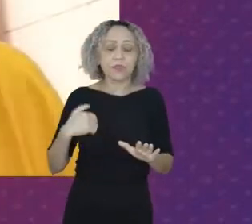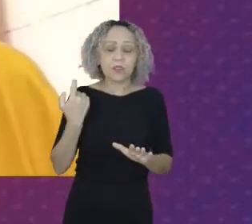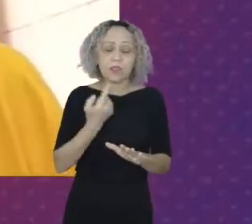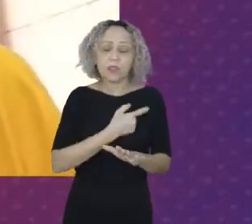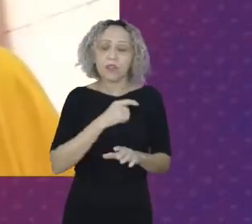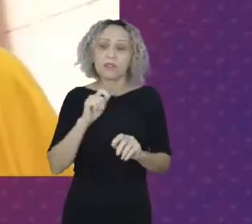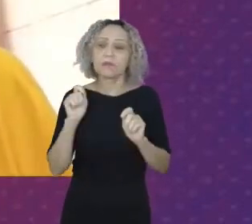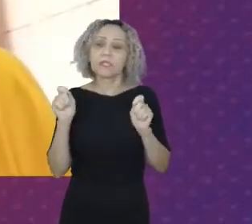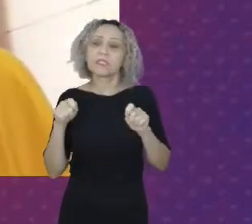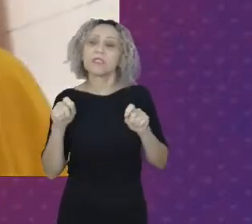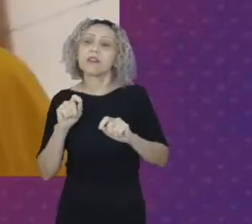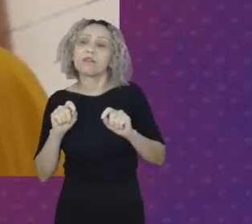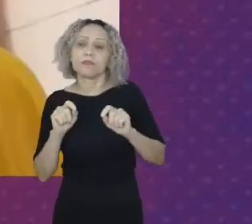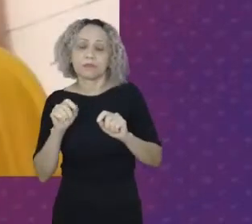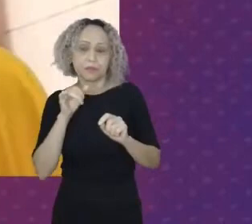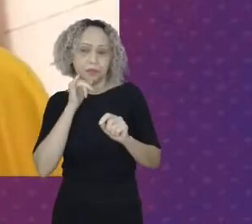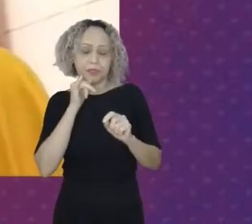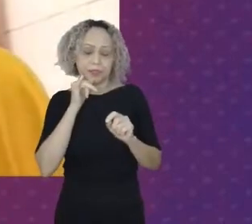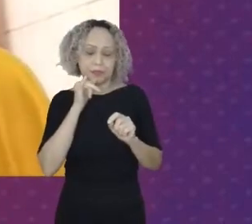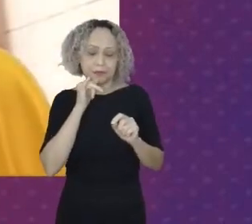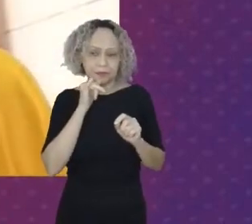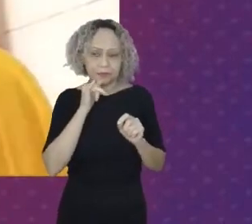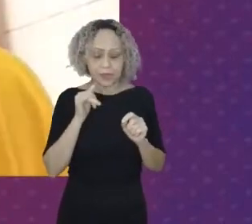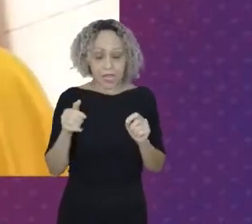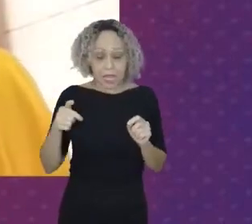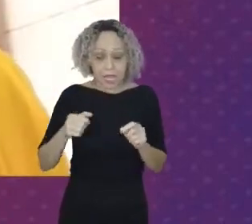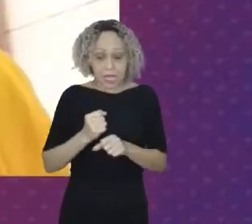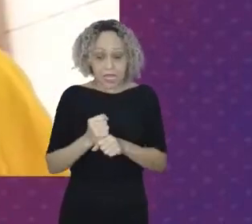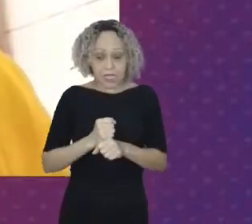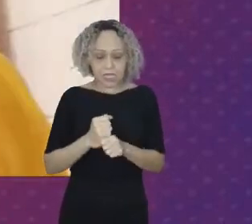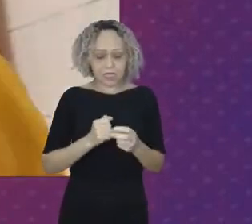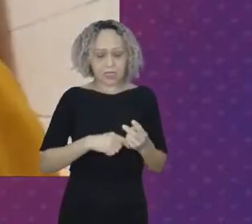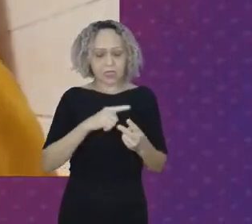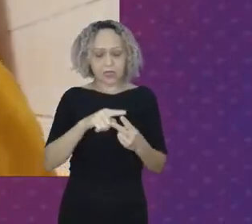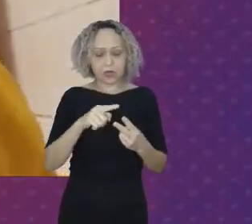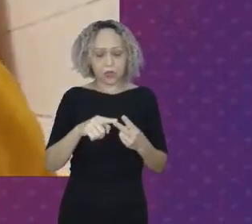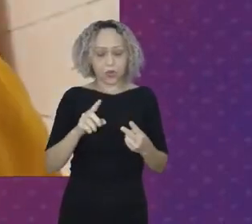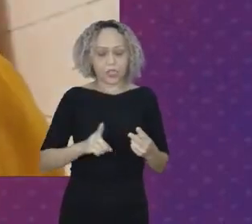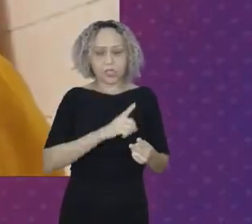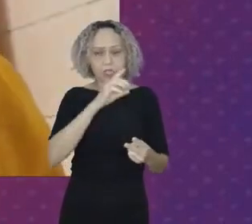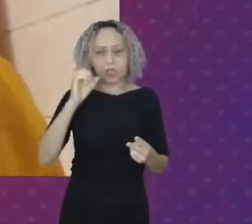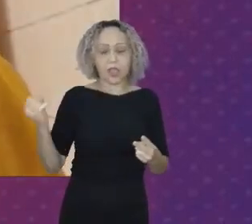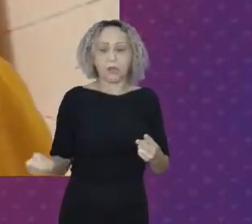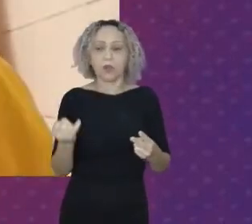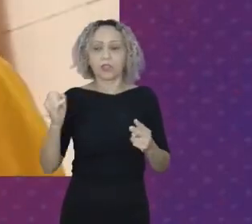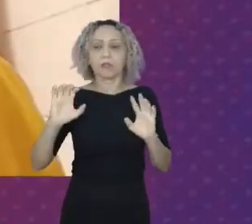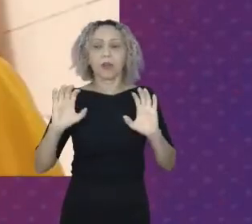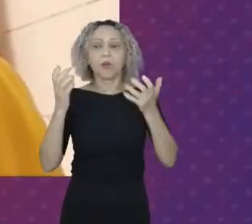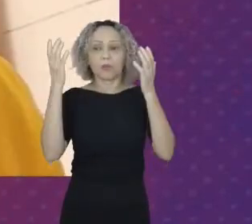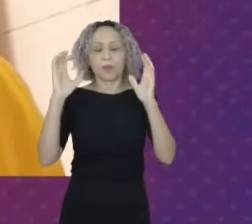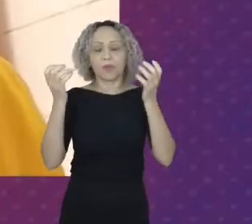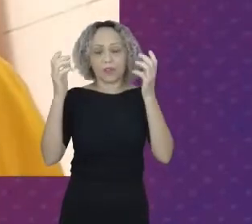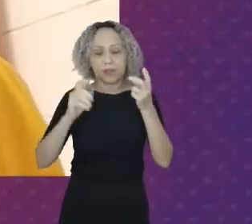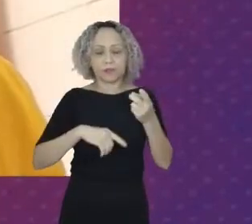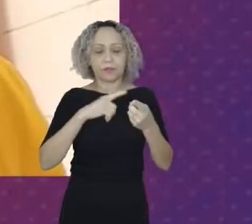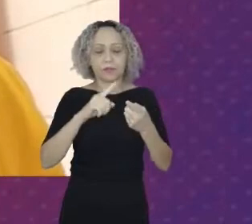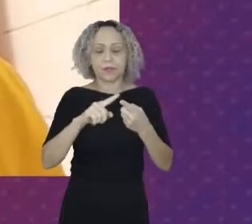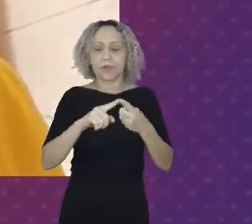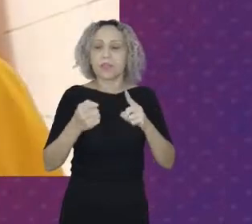este ano nós temos duas datas importantes para comemorar. A primeira é a aprovação da